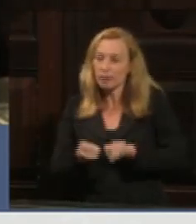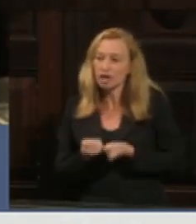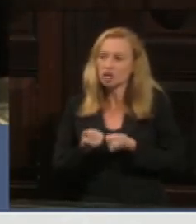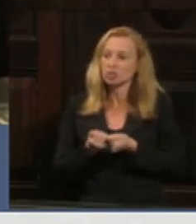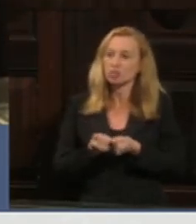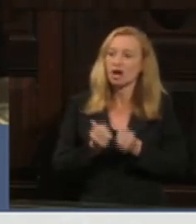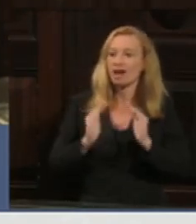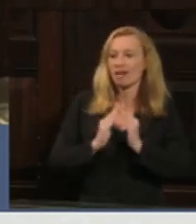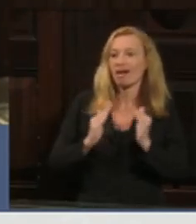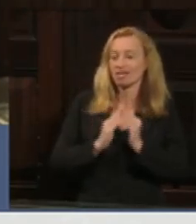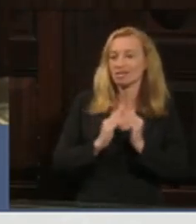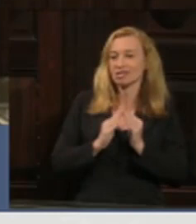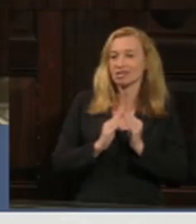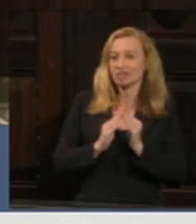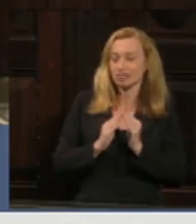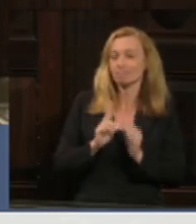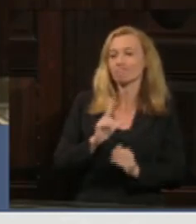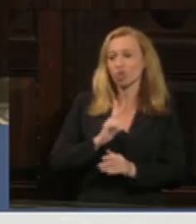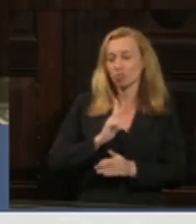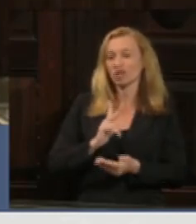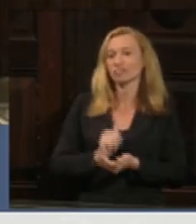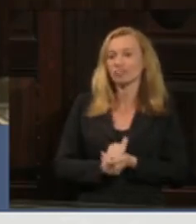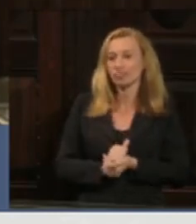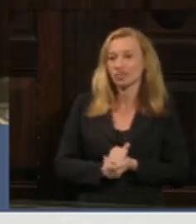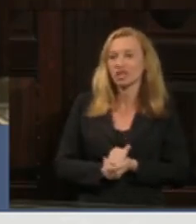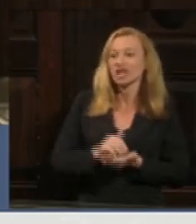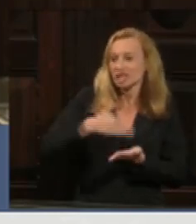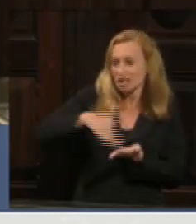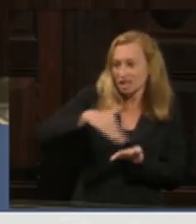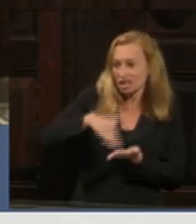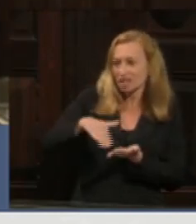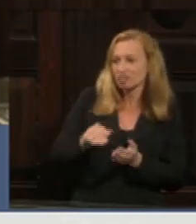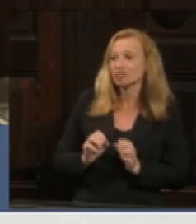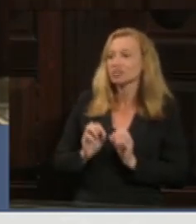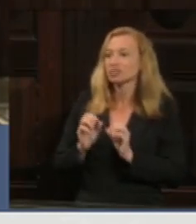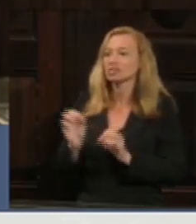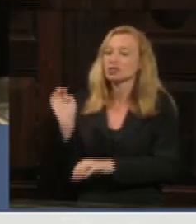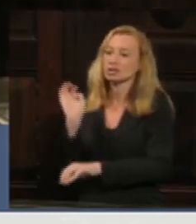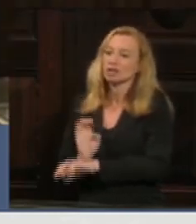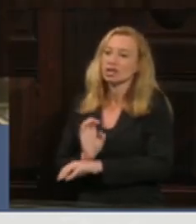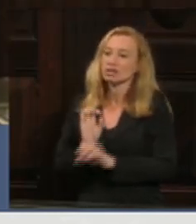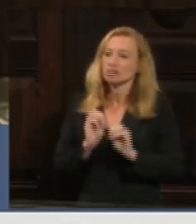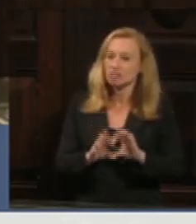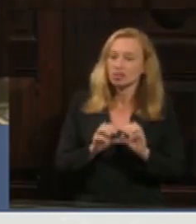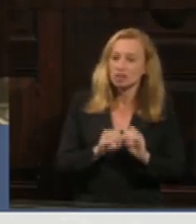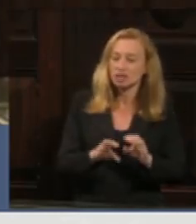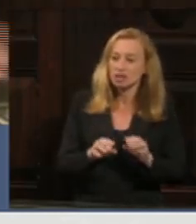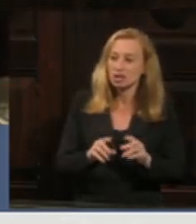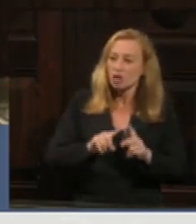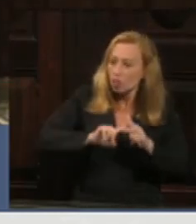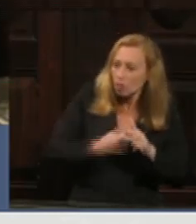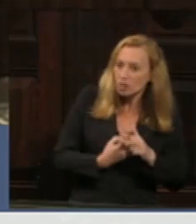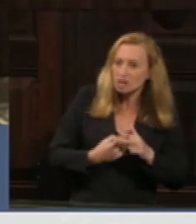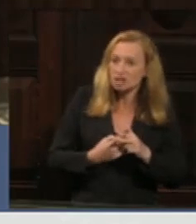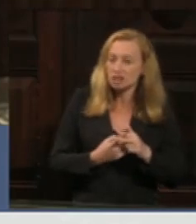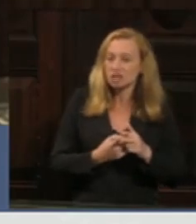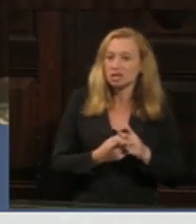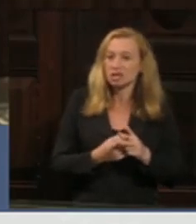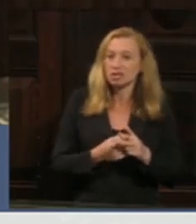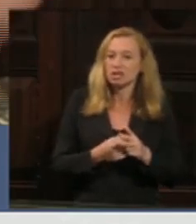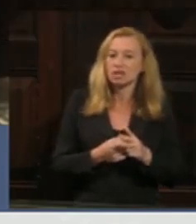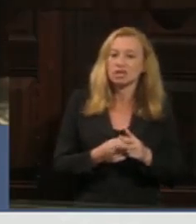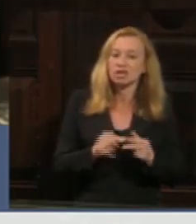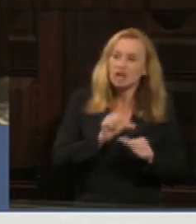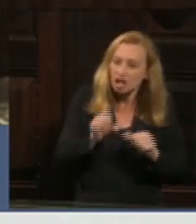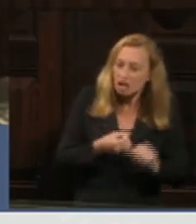quintal. E varrer o próprio quintal, nesse caso, é a Secretaria de Estado de Educação reverter essas decisões, reabrir esses